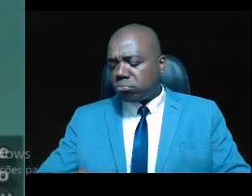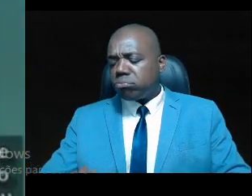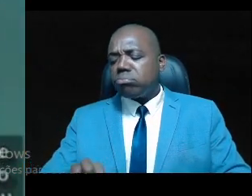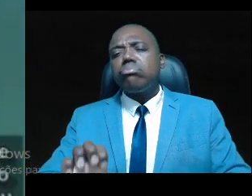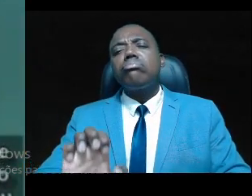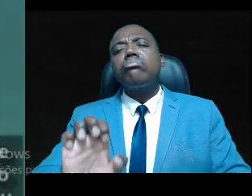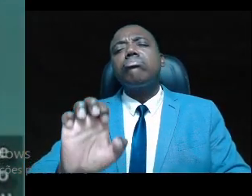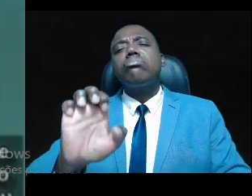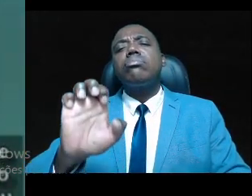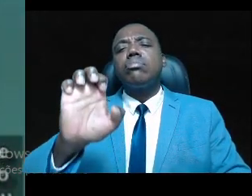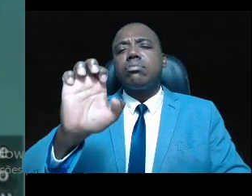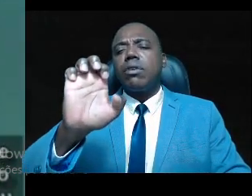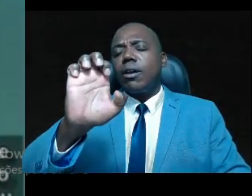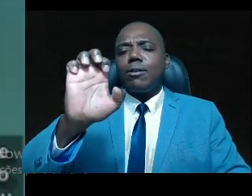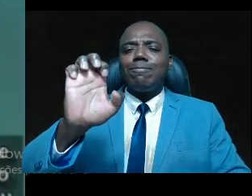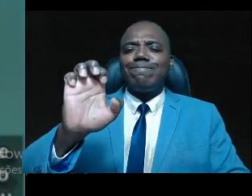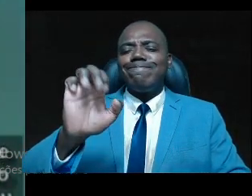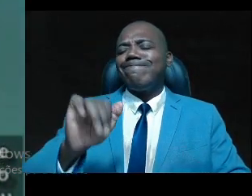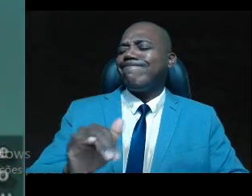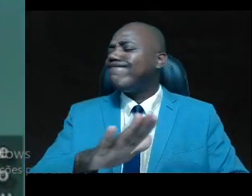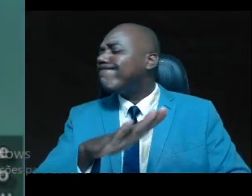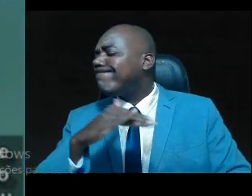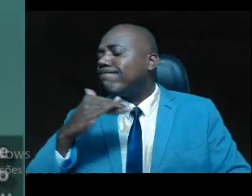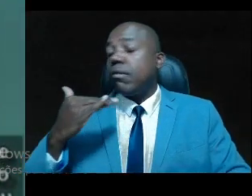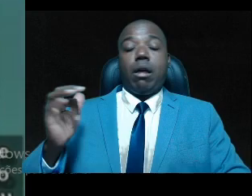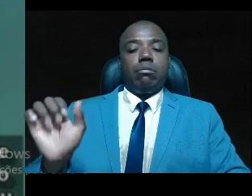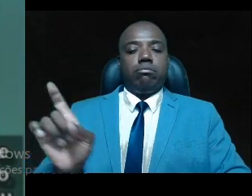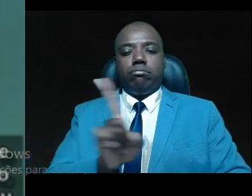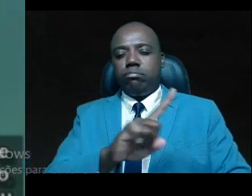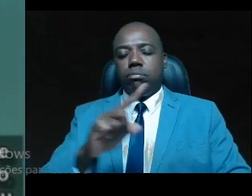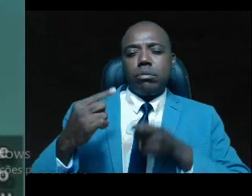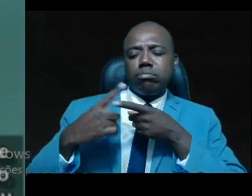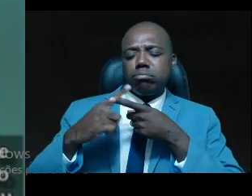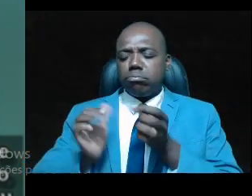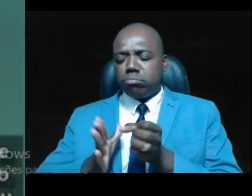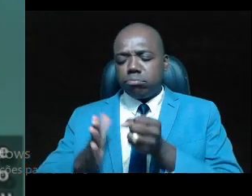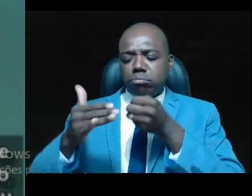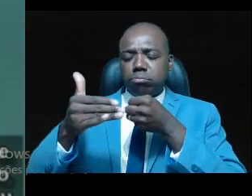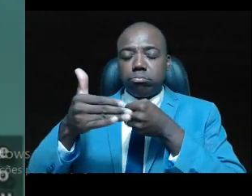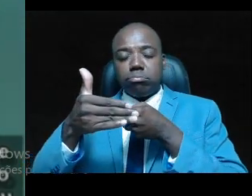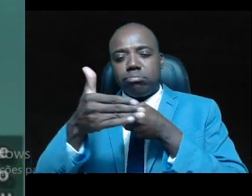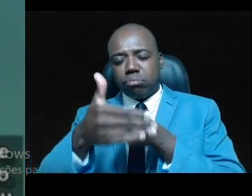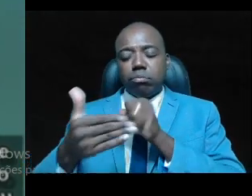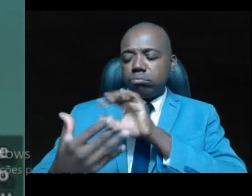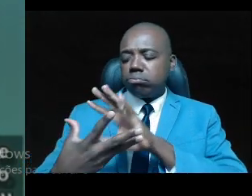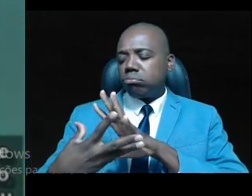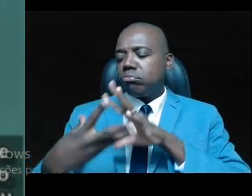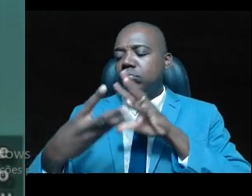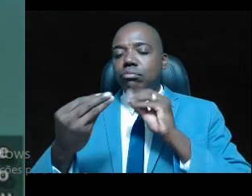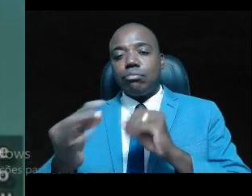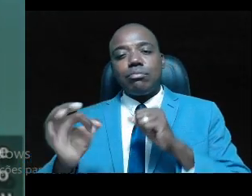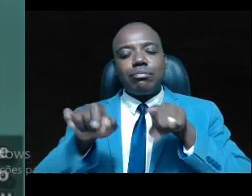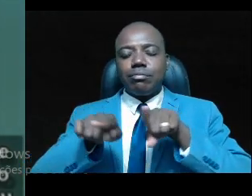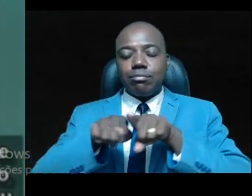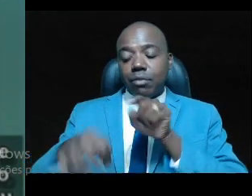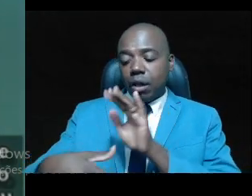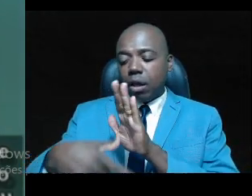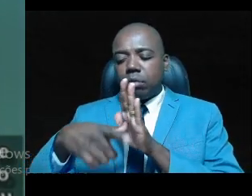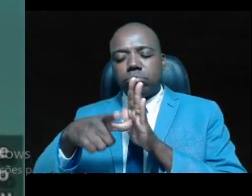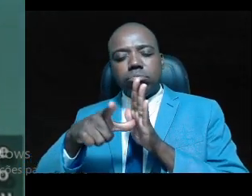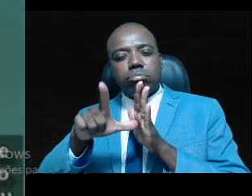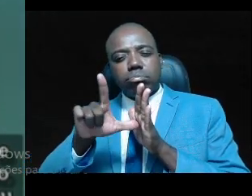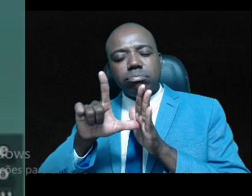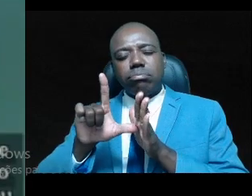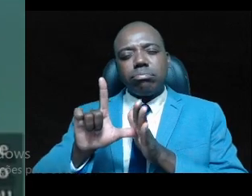ver a morte, e não foi achado, porque Deus o trasladara, visto como antes da sua